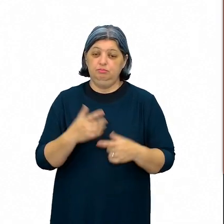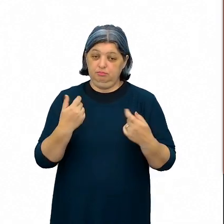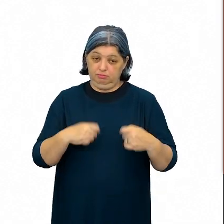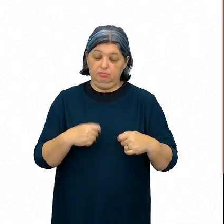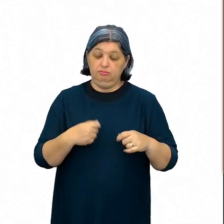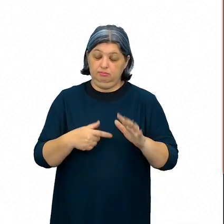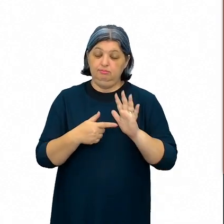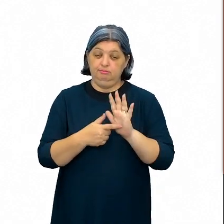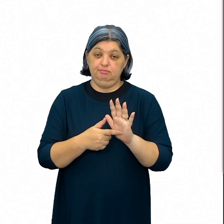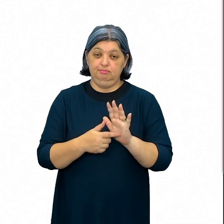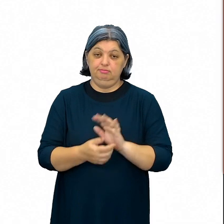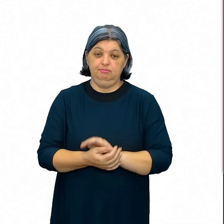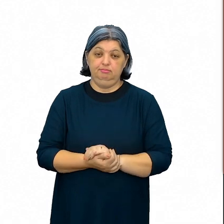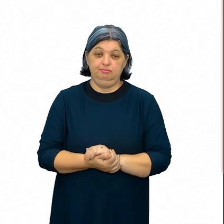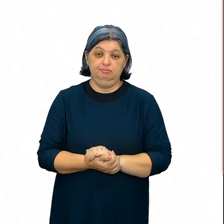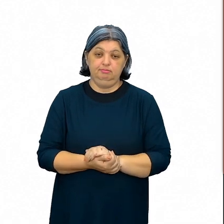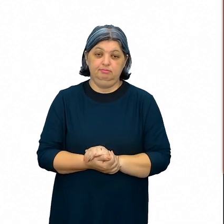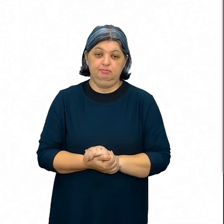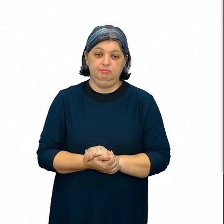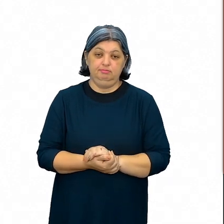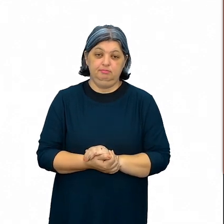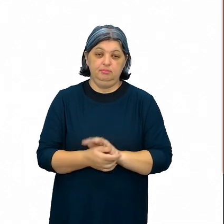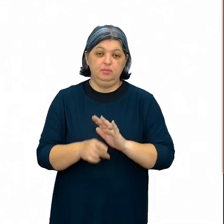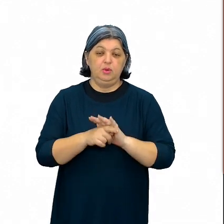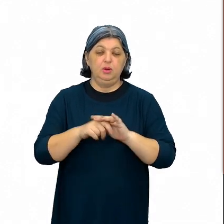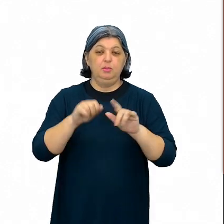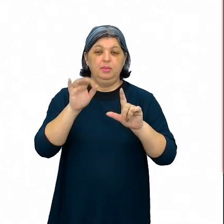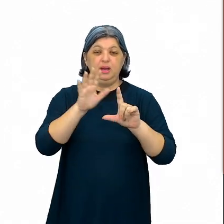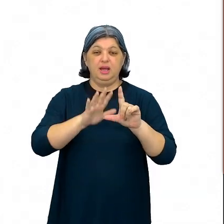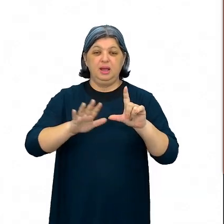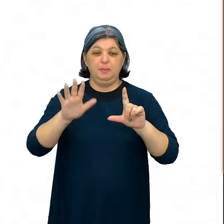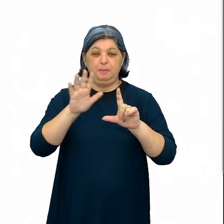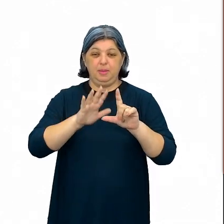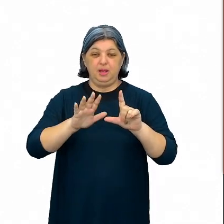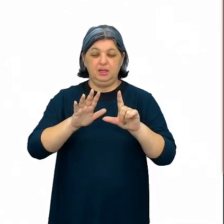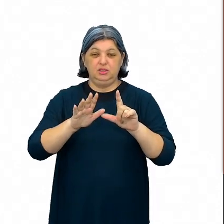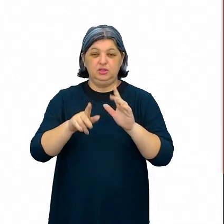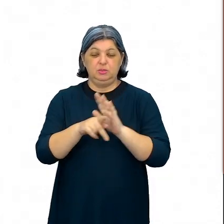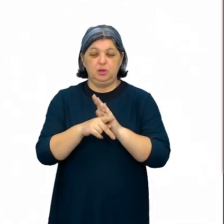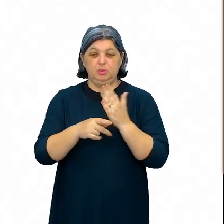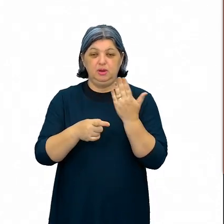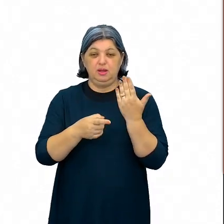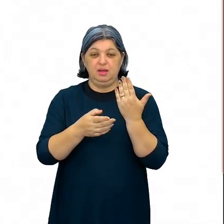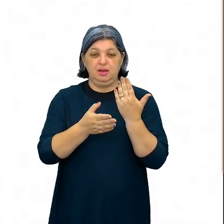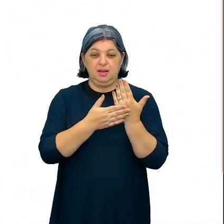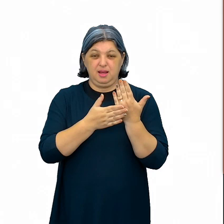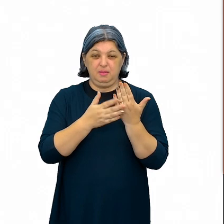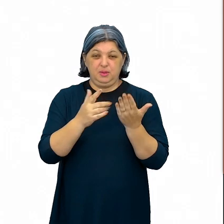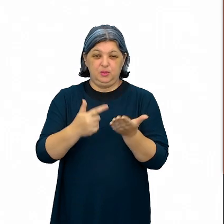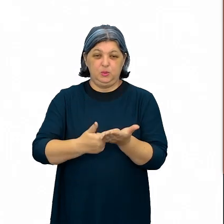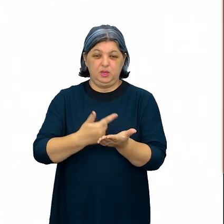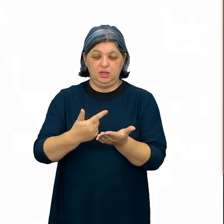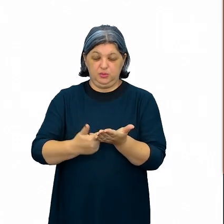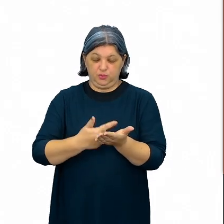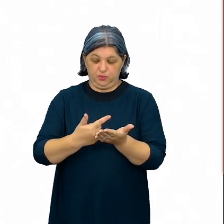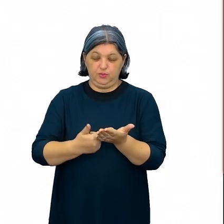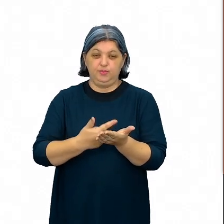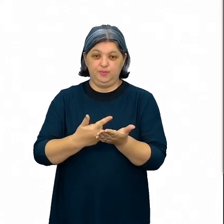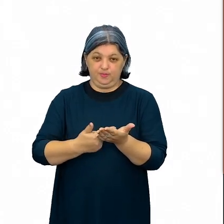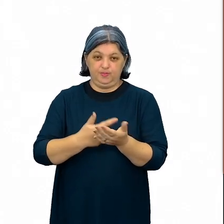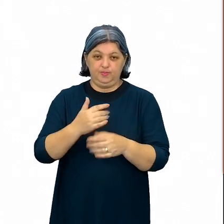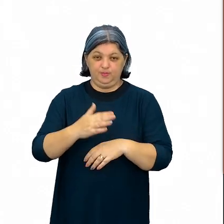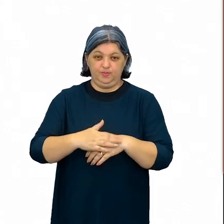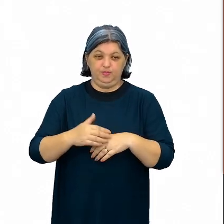isso tanto é que a gente colocou aqui ó a imagem vem do da carpa ali do nosso currículo Paulista nosso querido